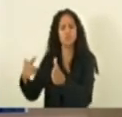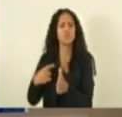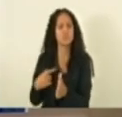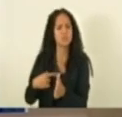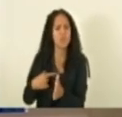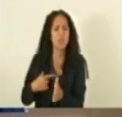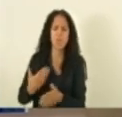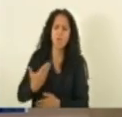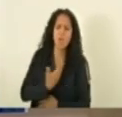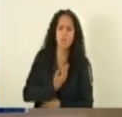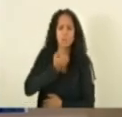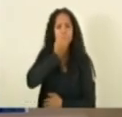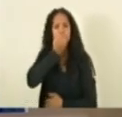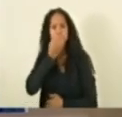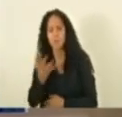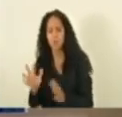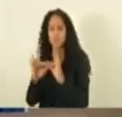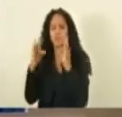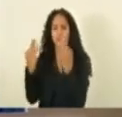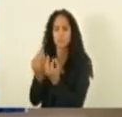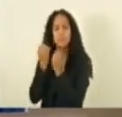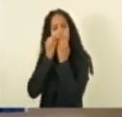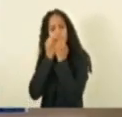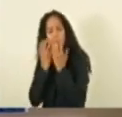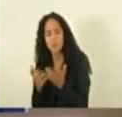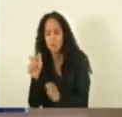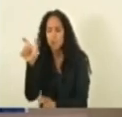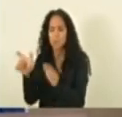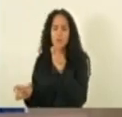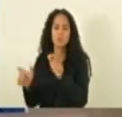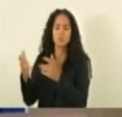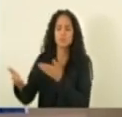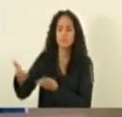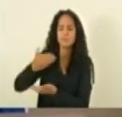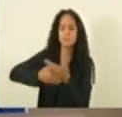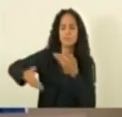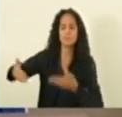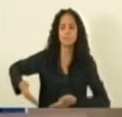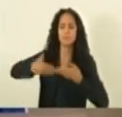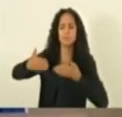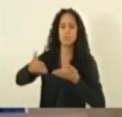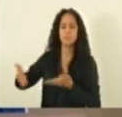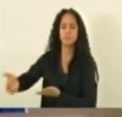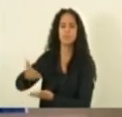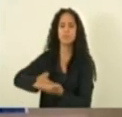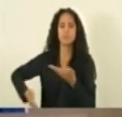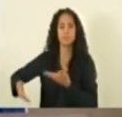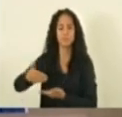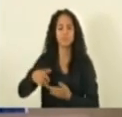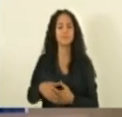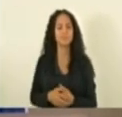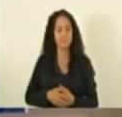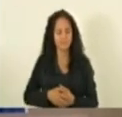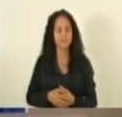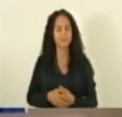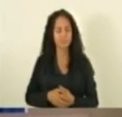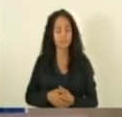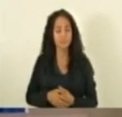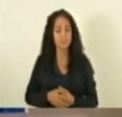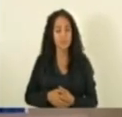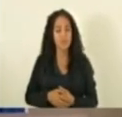Você tem bons amigos, você tem uma boa família, você tem as pessoas que te circulam, e talvez isso esteja